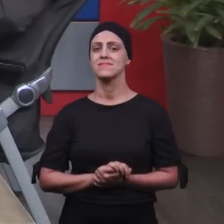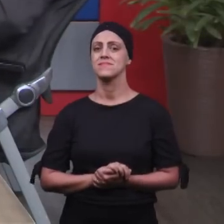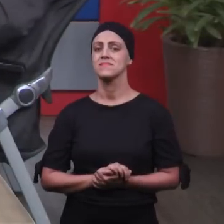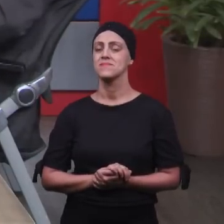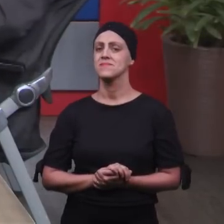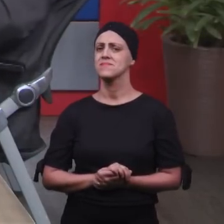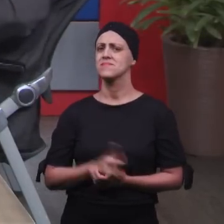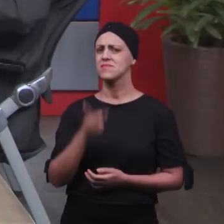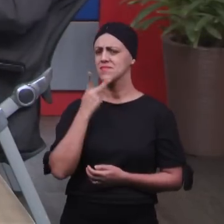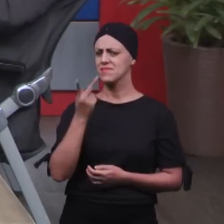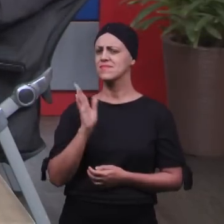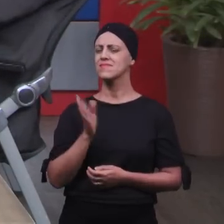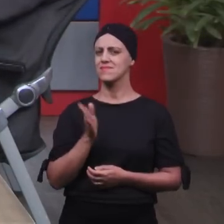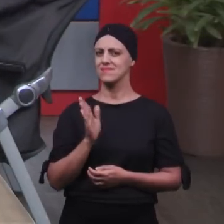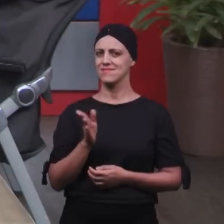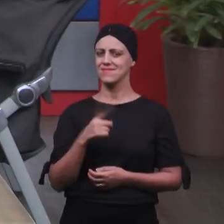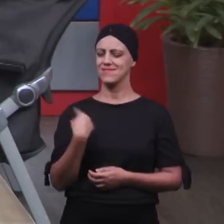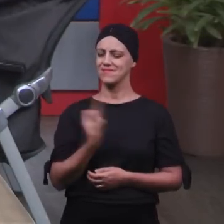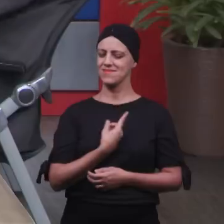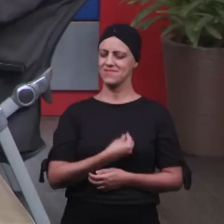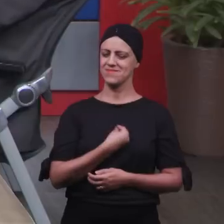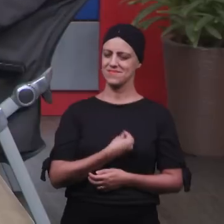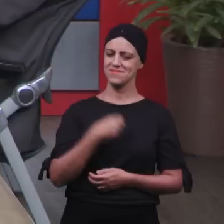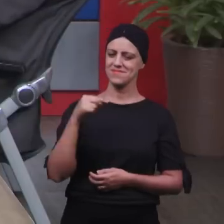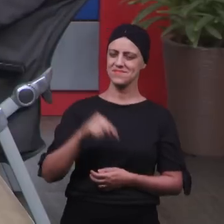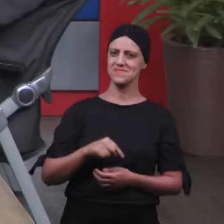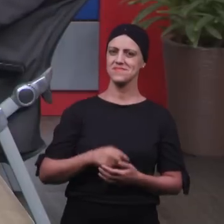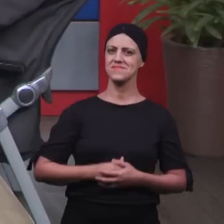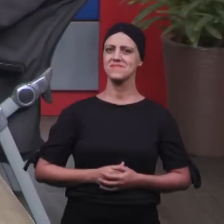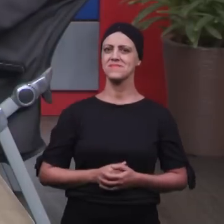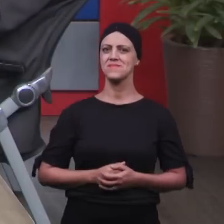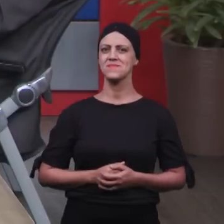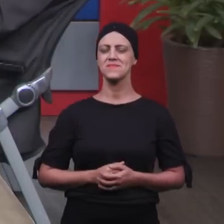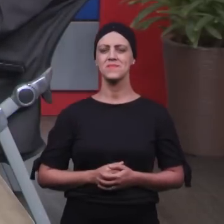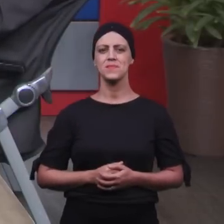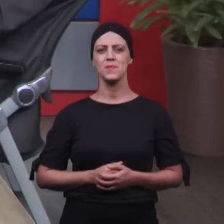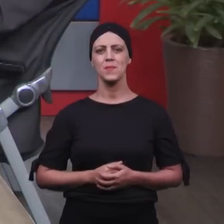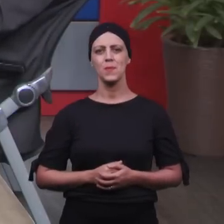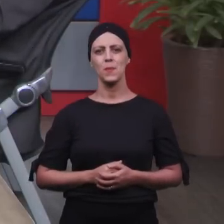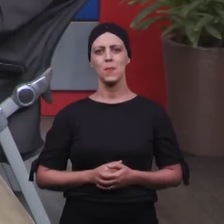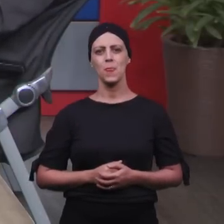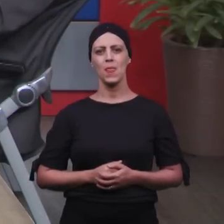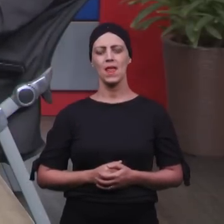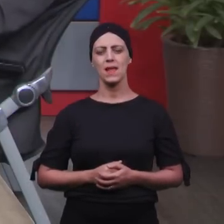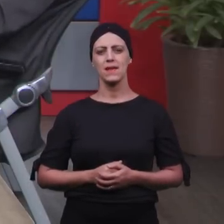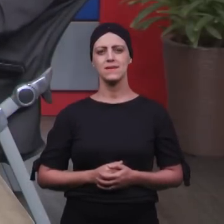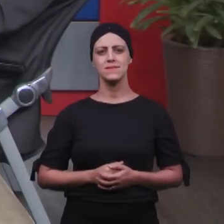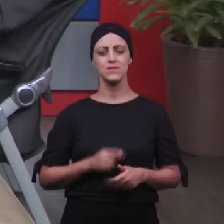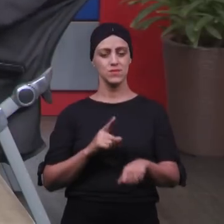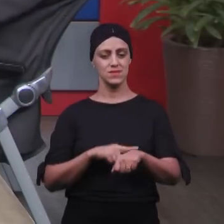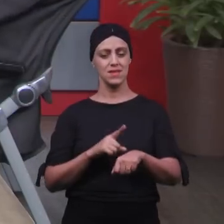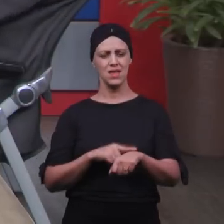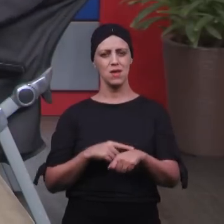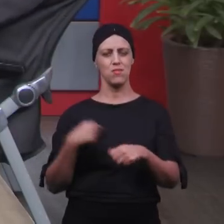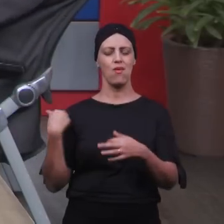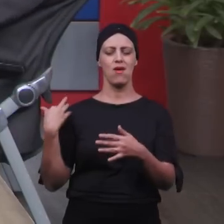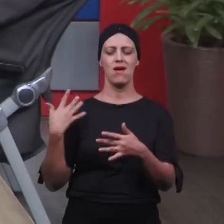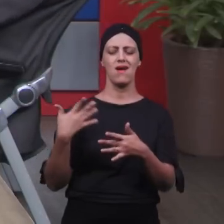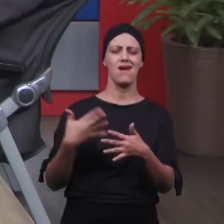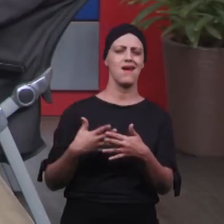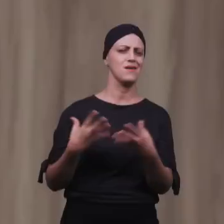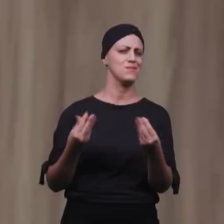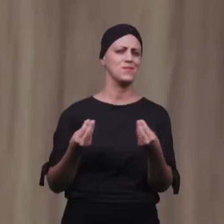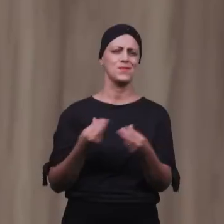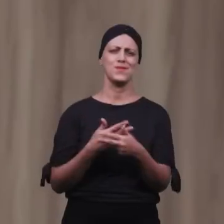primeiro programa e hoje aqui, né? Pelo tempo que temos do 0800, as experiências são tantas